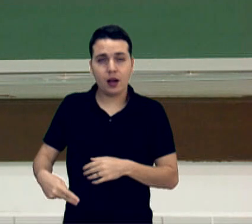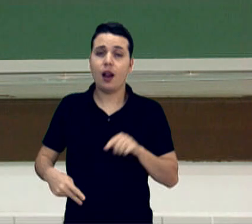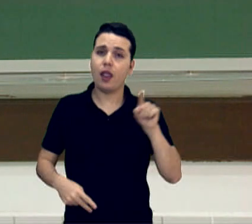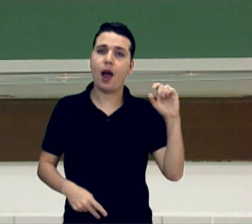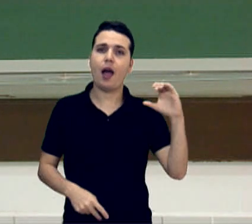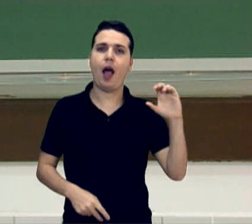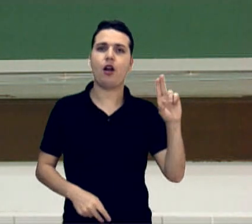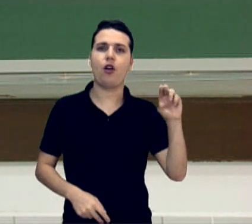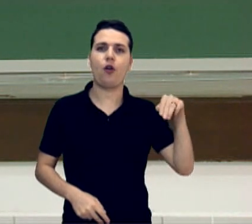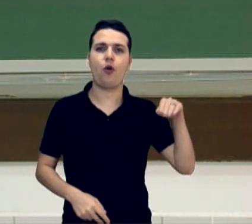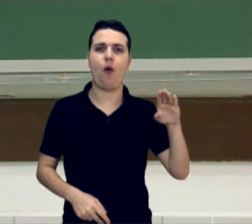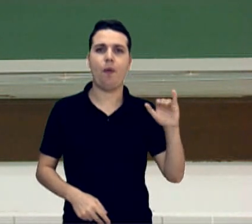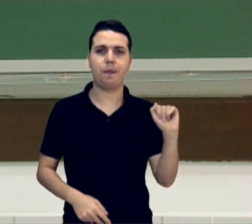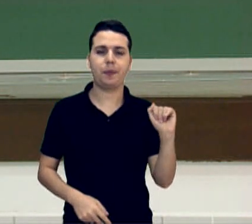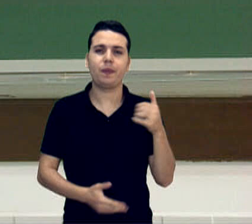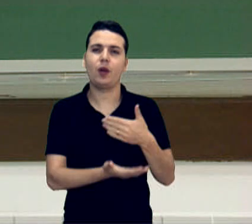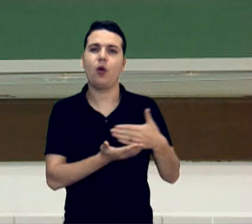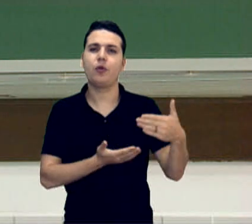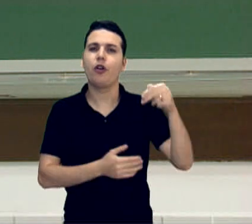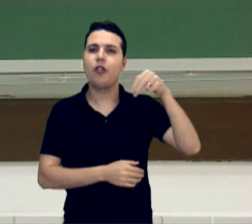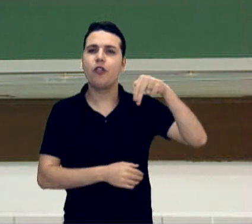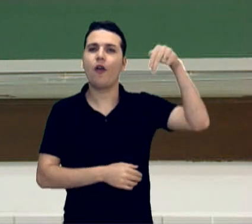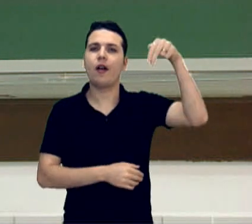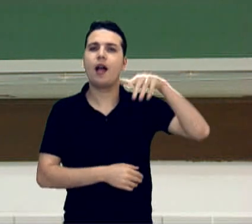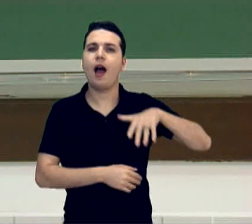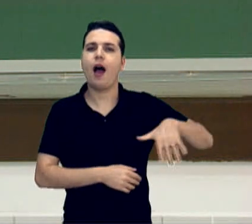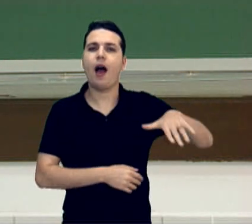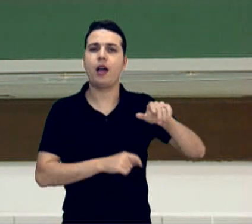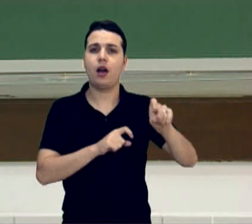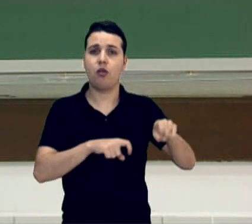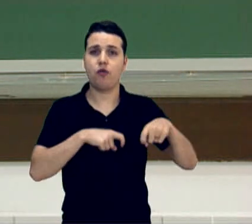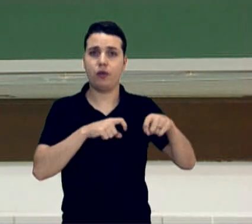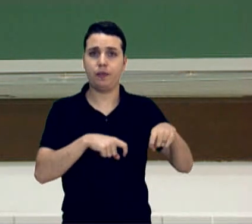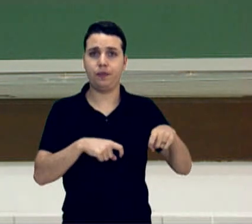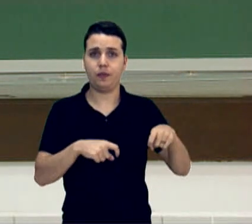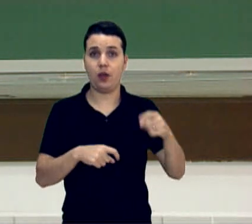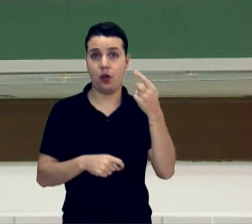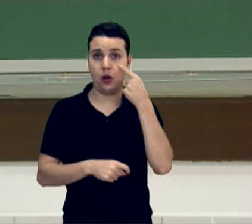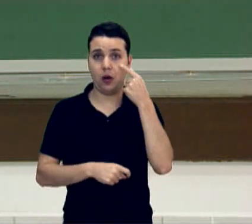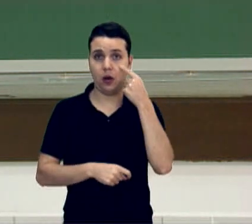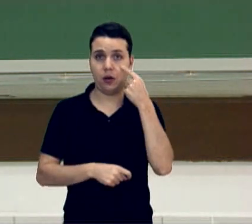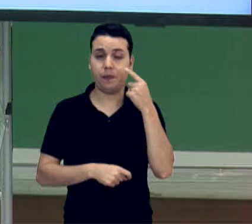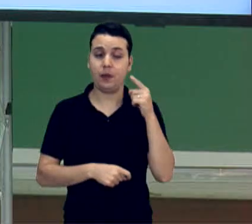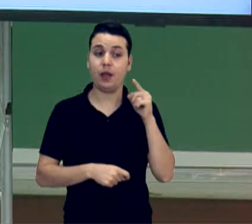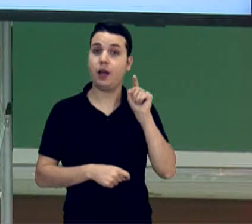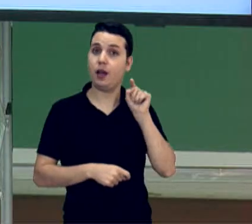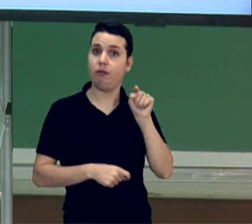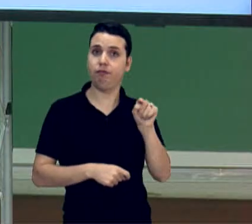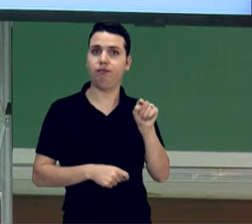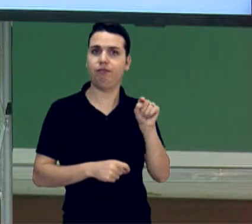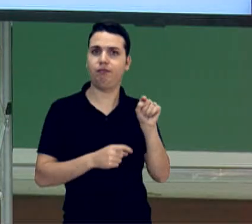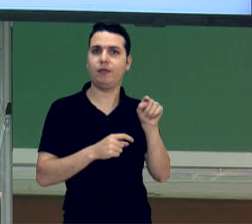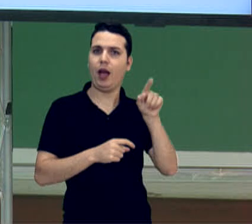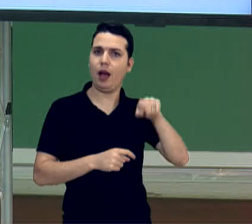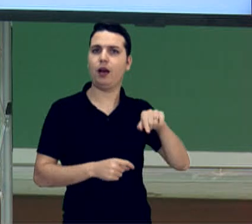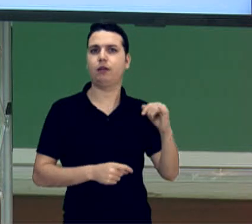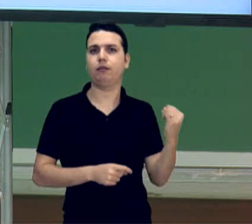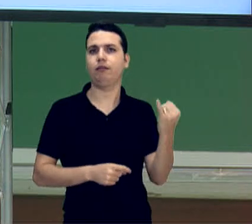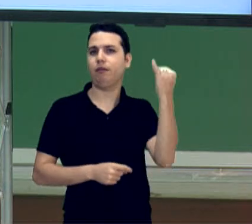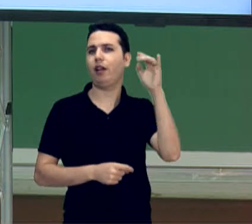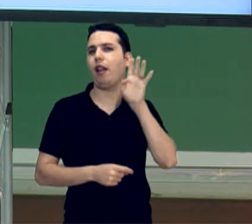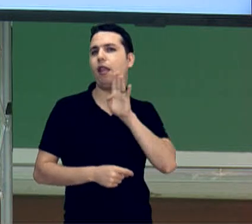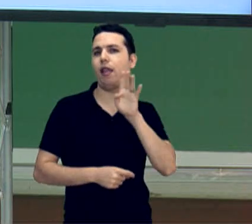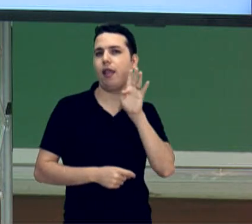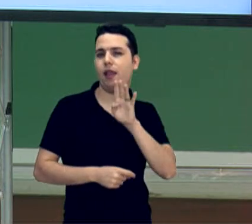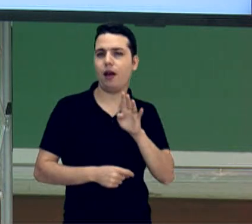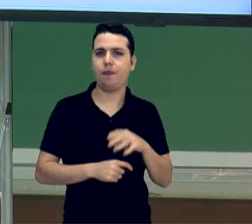De início surgiu na região norte do país, na zona rural. Agora chegamos num ponto bem bacana, olha só. Então quando a